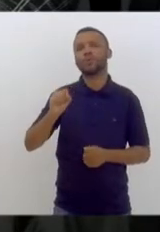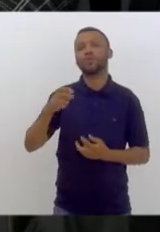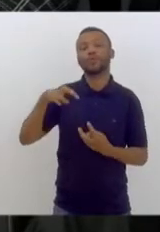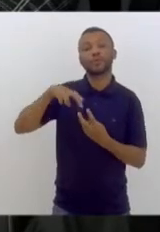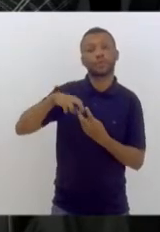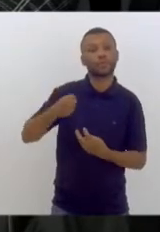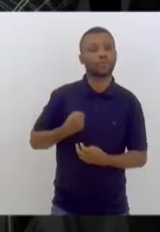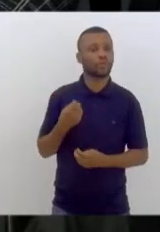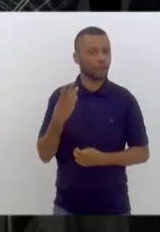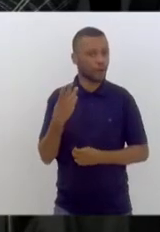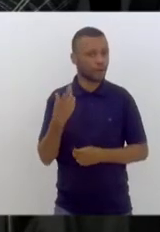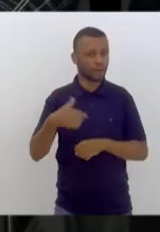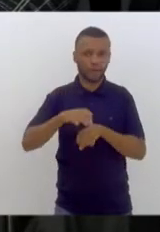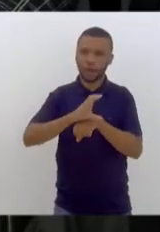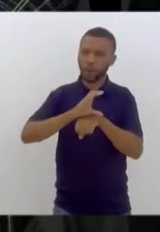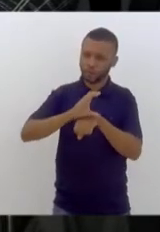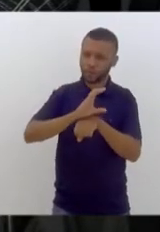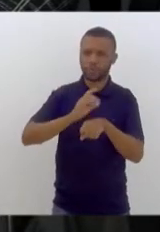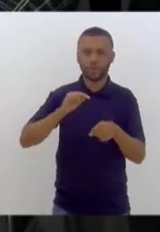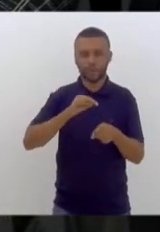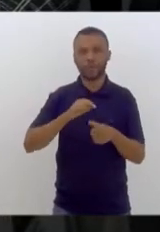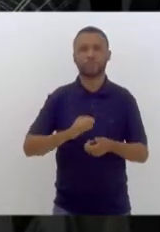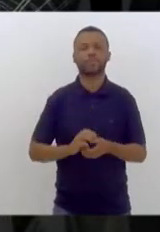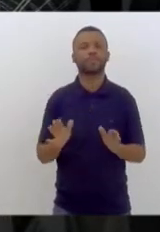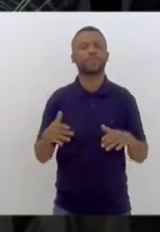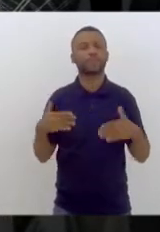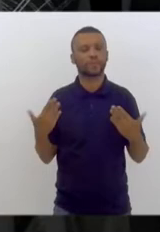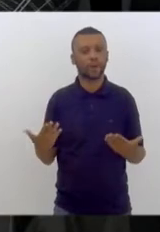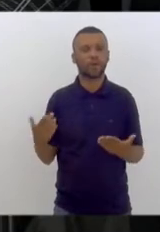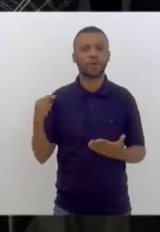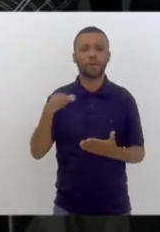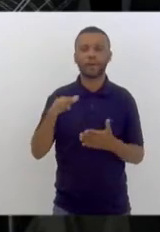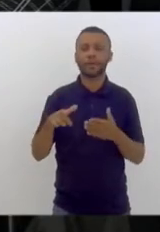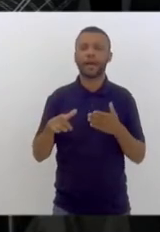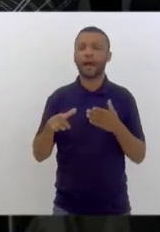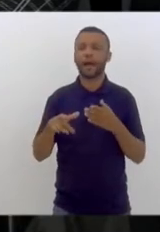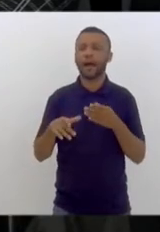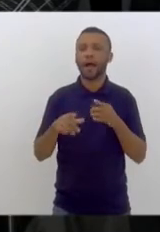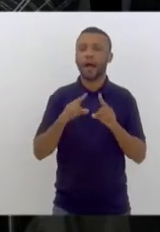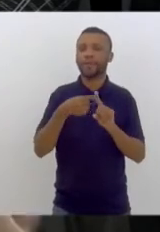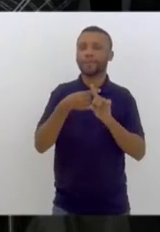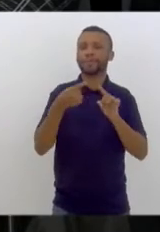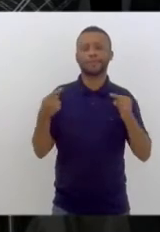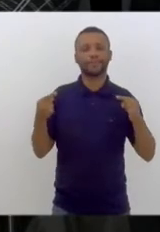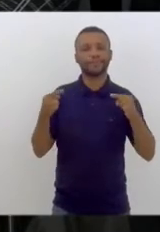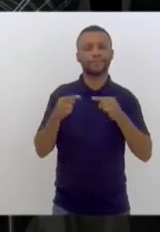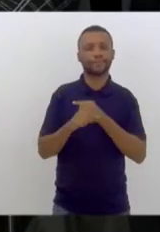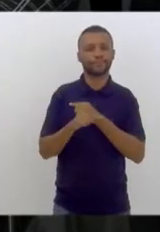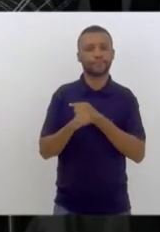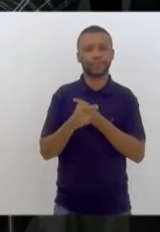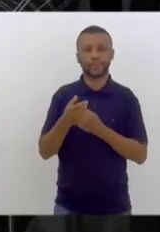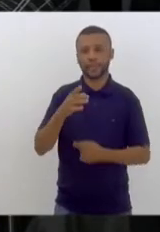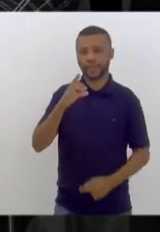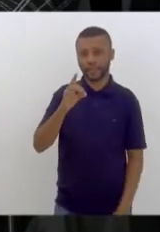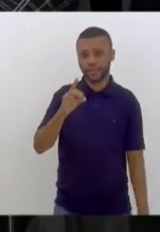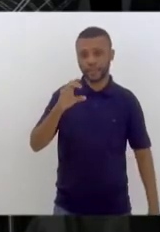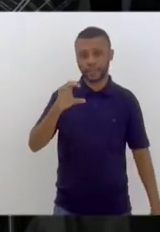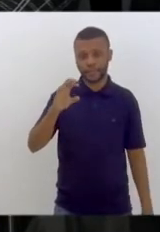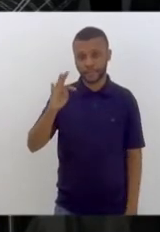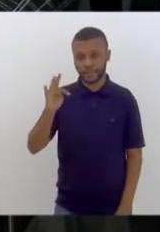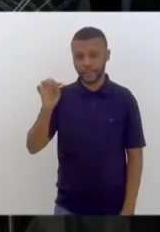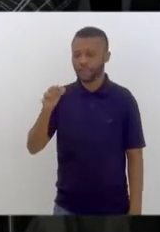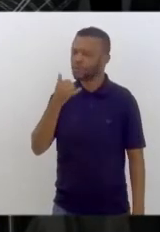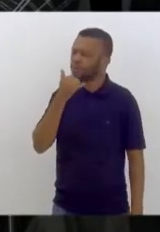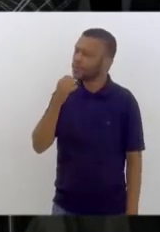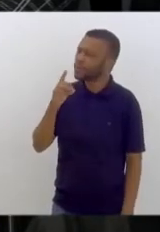da Constituição. Então, essa aditiva estaria em desacordo com essa DCT. A DCT é